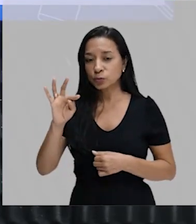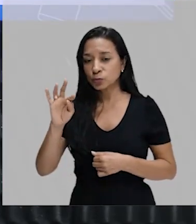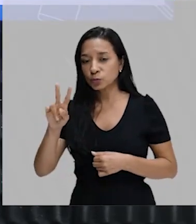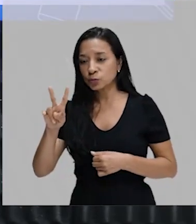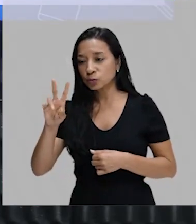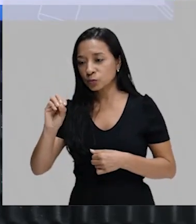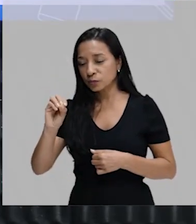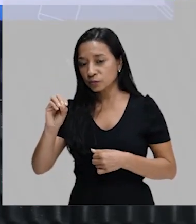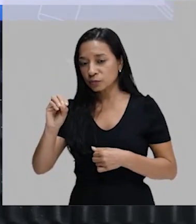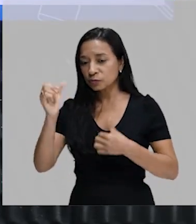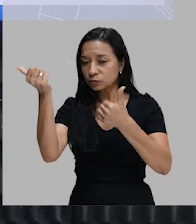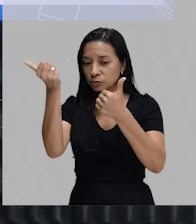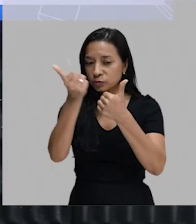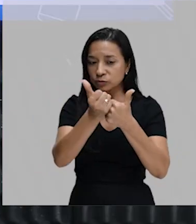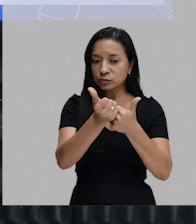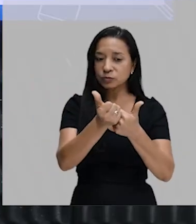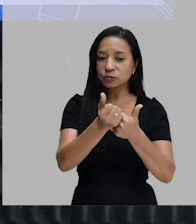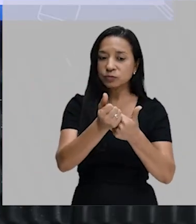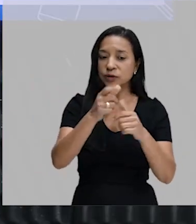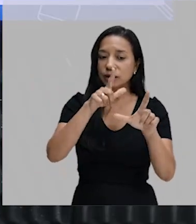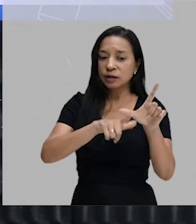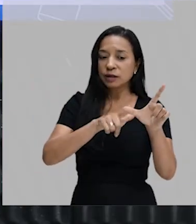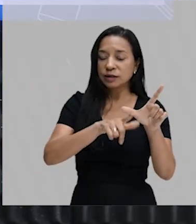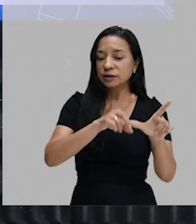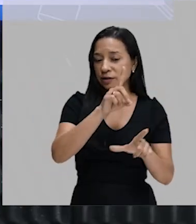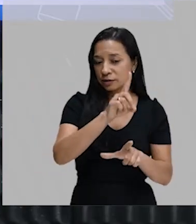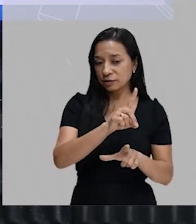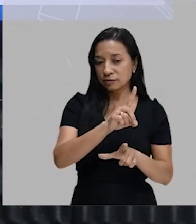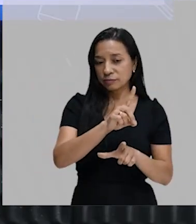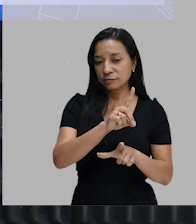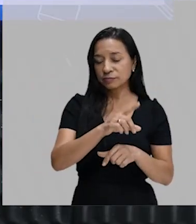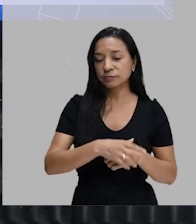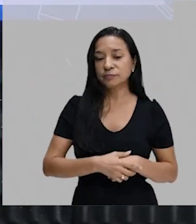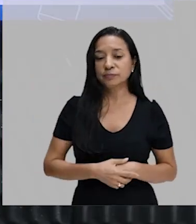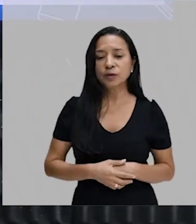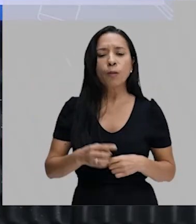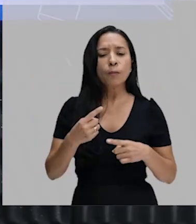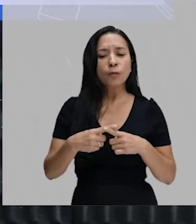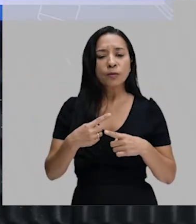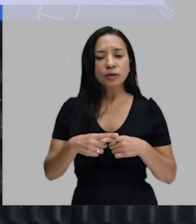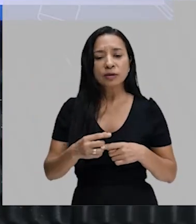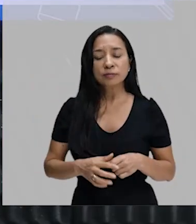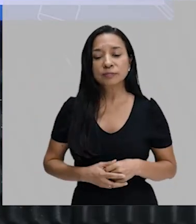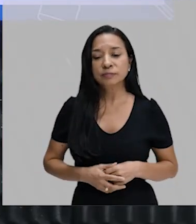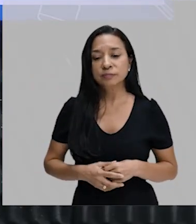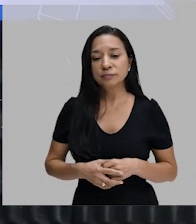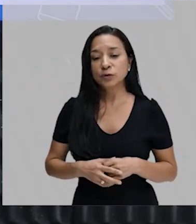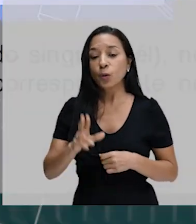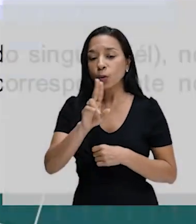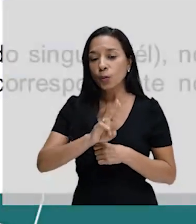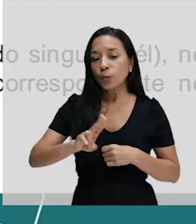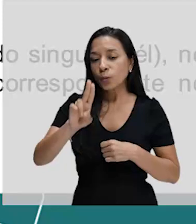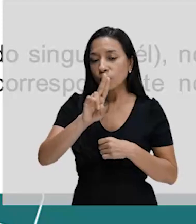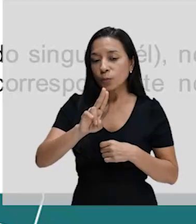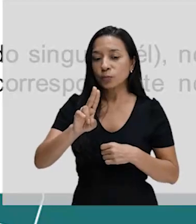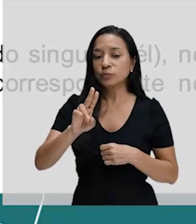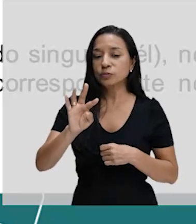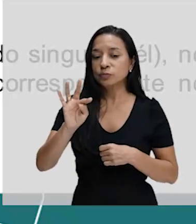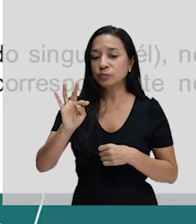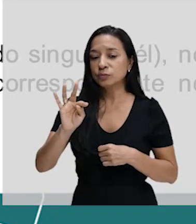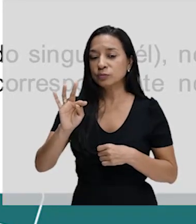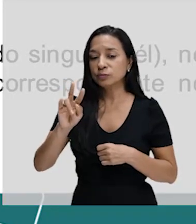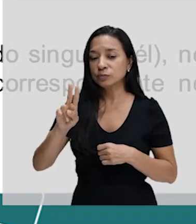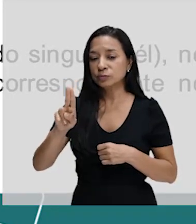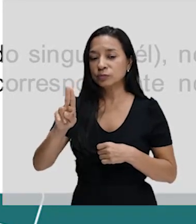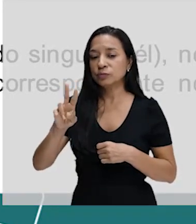21 a 25 de outubro. Por quê? A forma tuvo refere-se